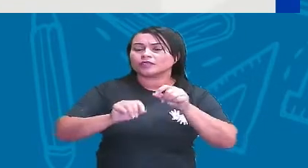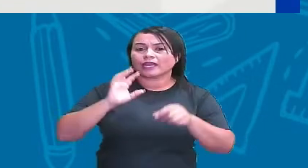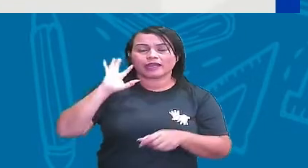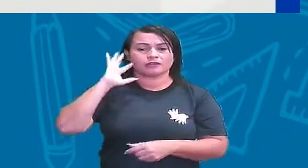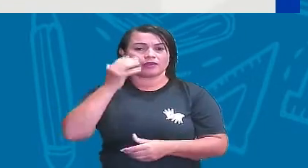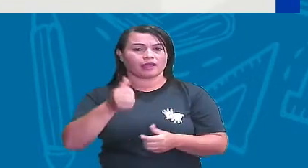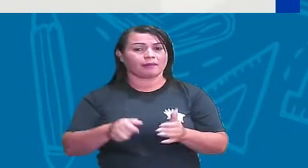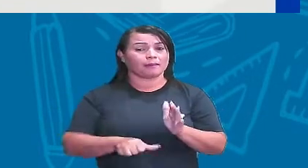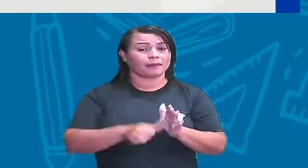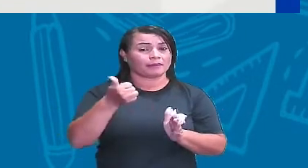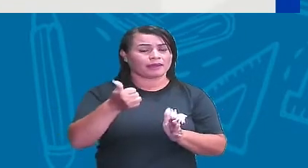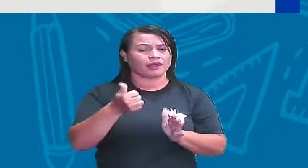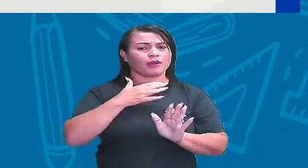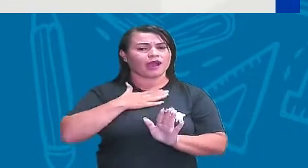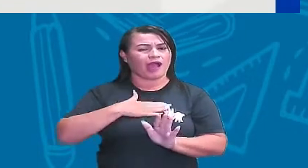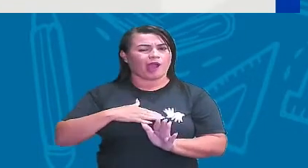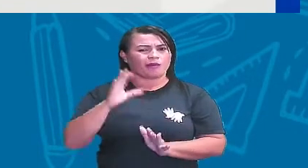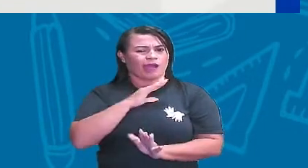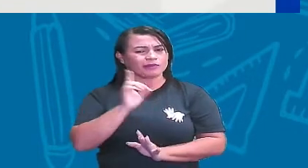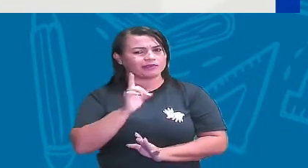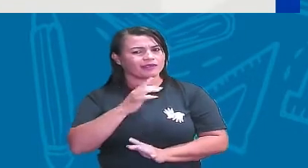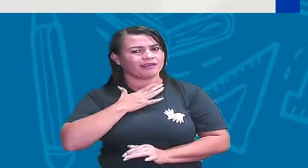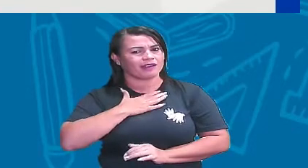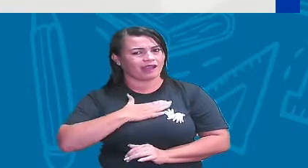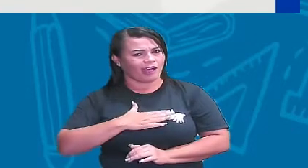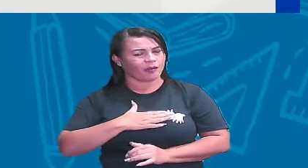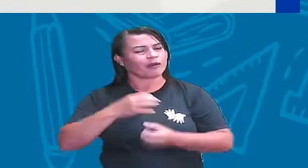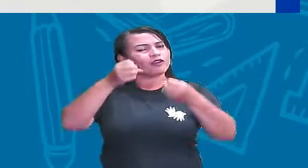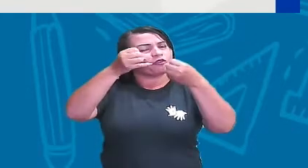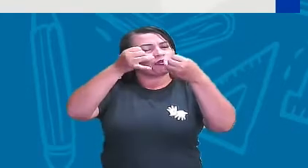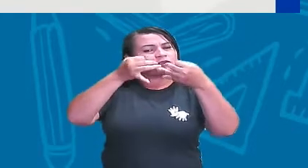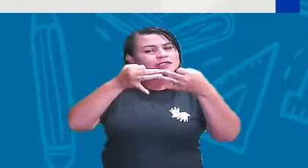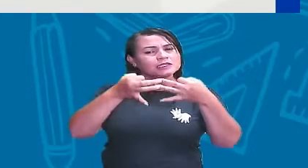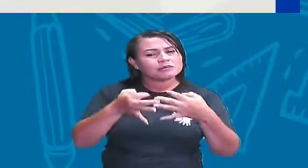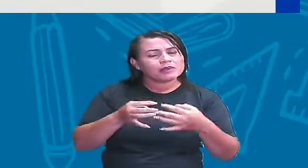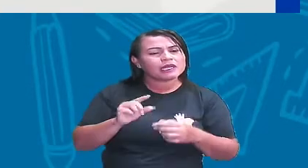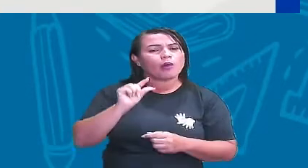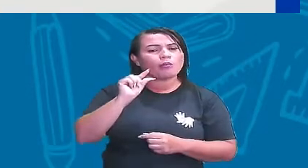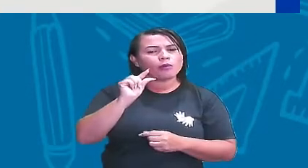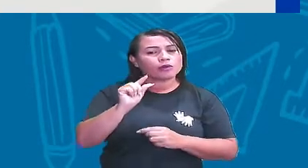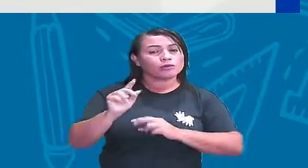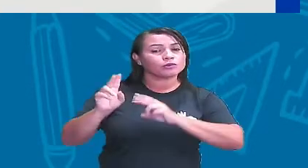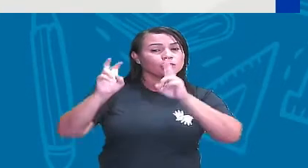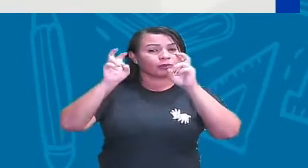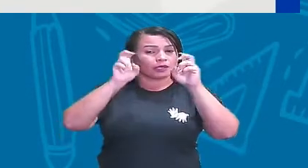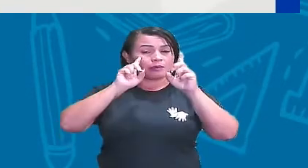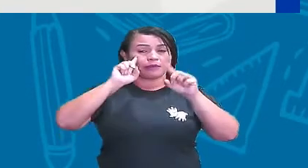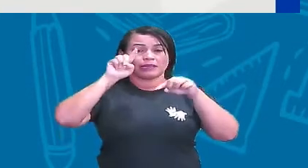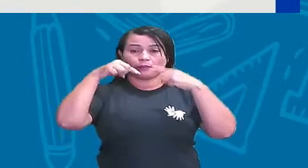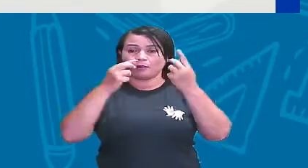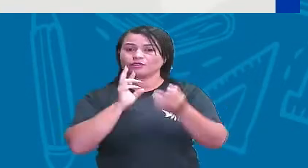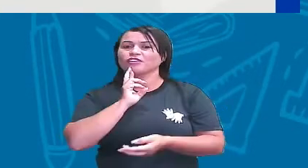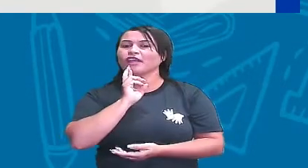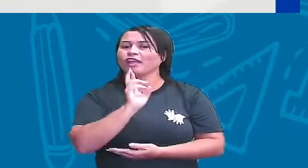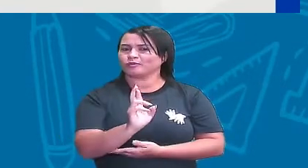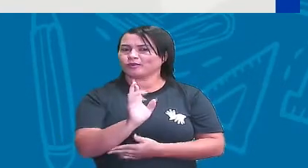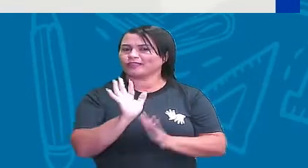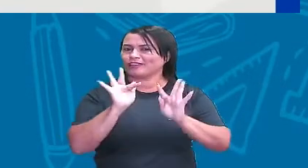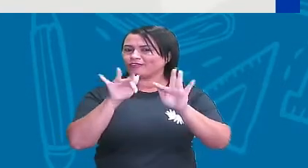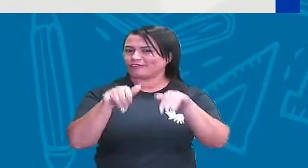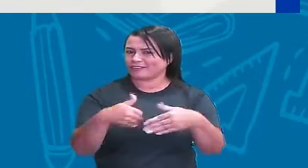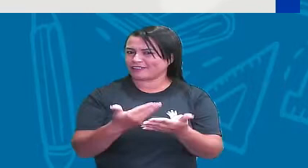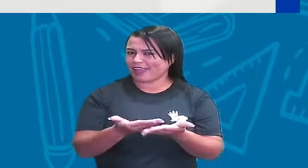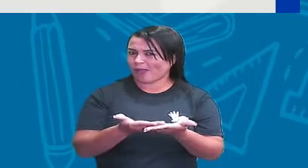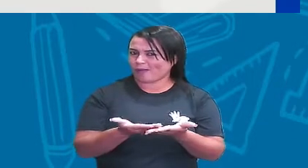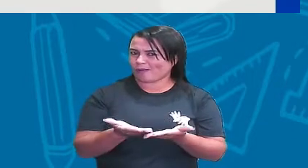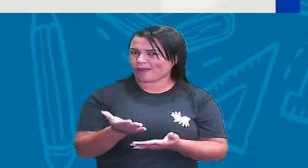vamos com pressa, porque eu ainda vou aqui explicar um pouco sobre o assunto para a gente poder resolver no